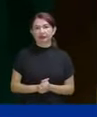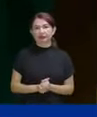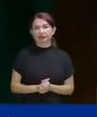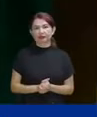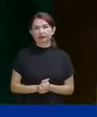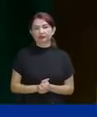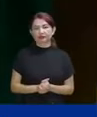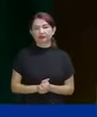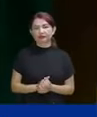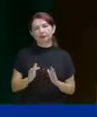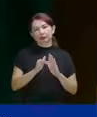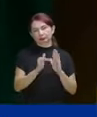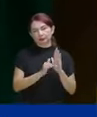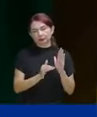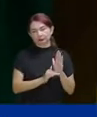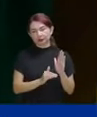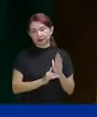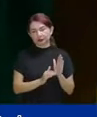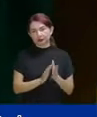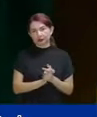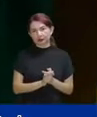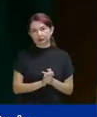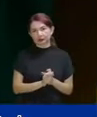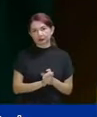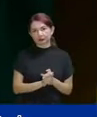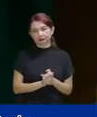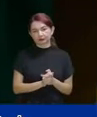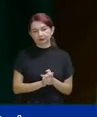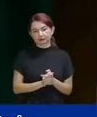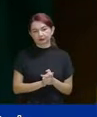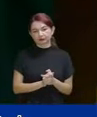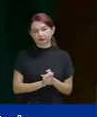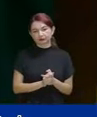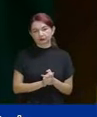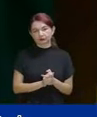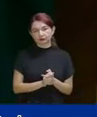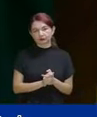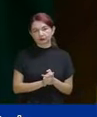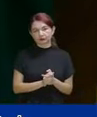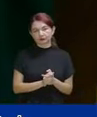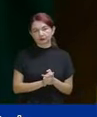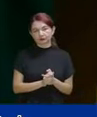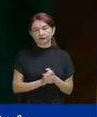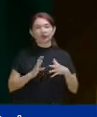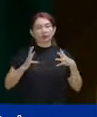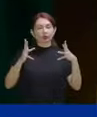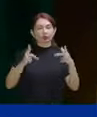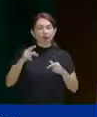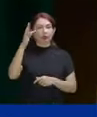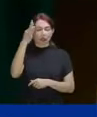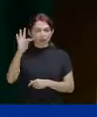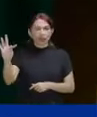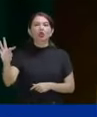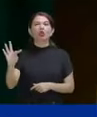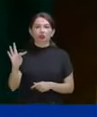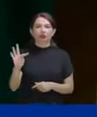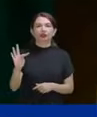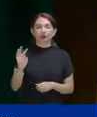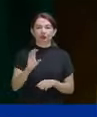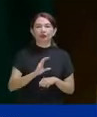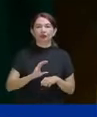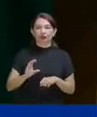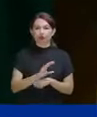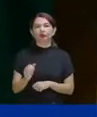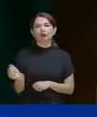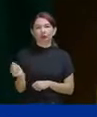normativa aos princípios, por se tratarem de princípios, e rejeitarmos toda a teoria constitucionalista moderna, não é o caso